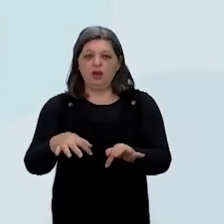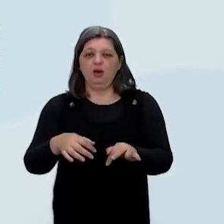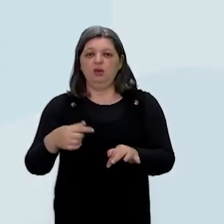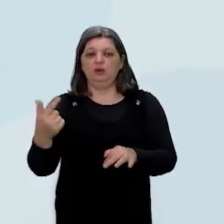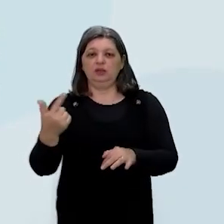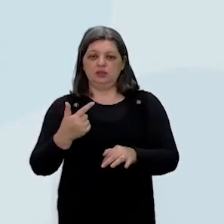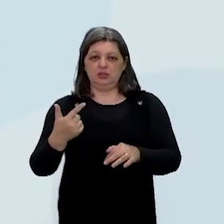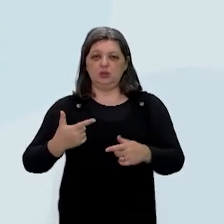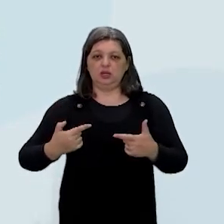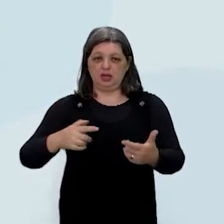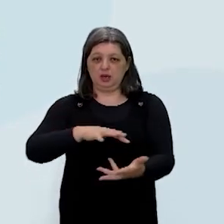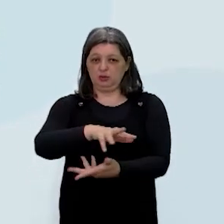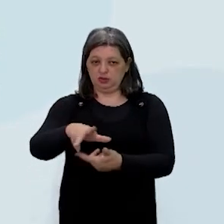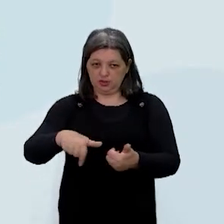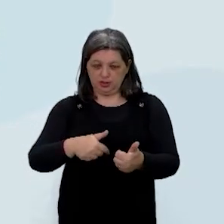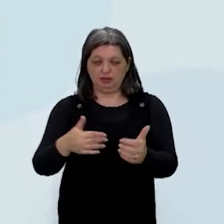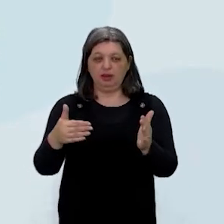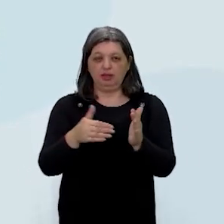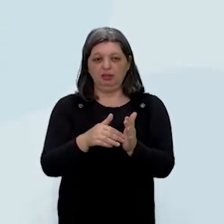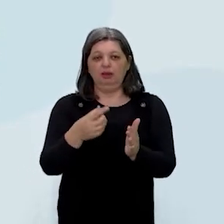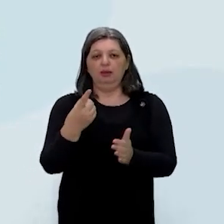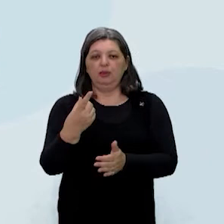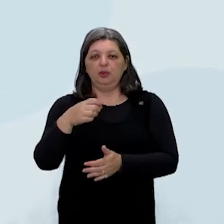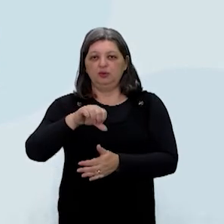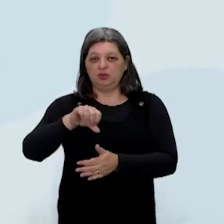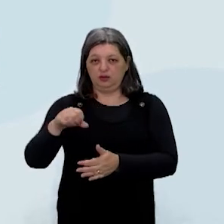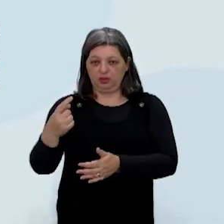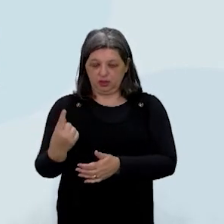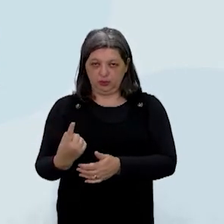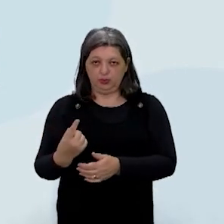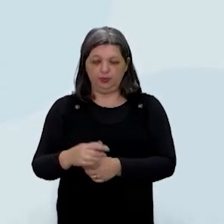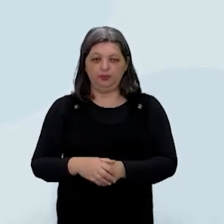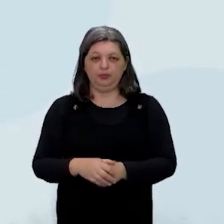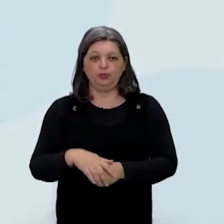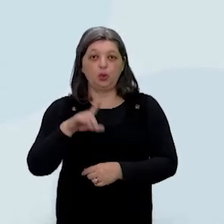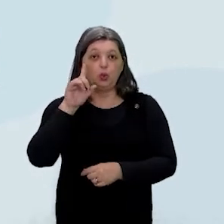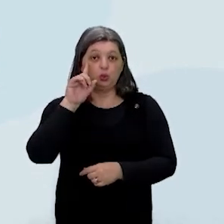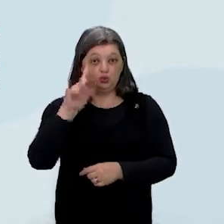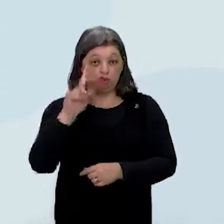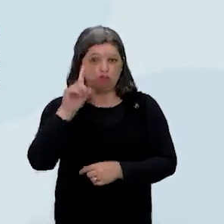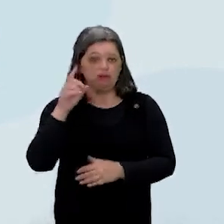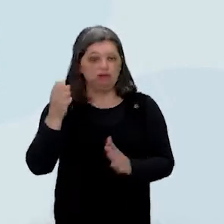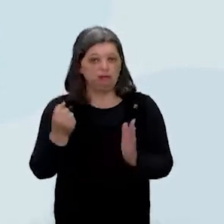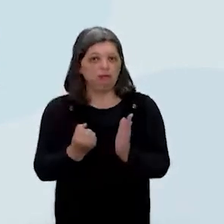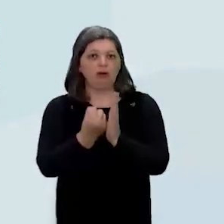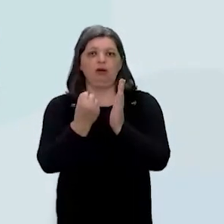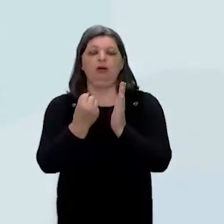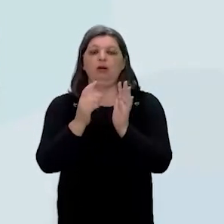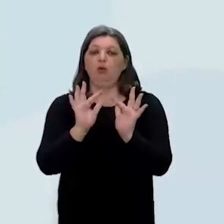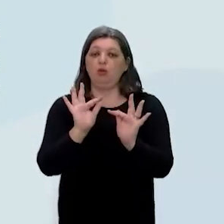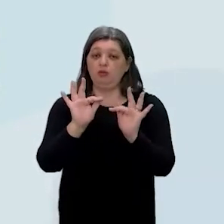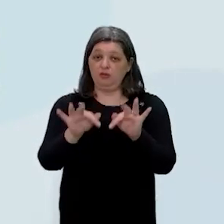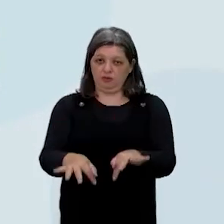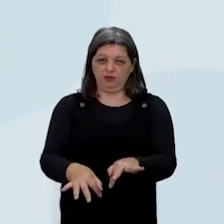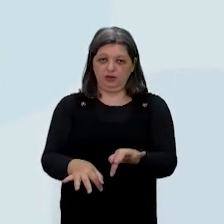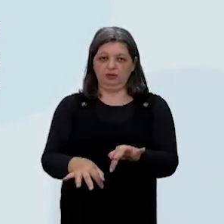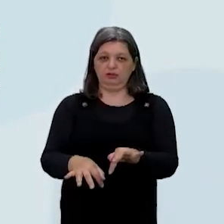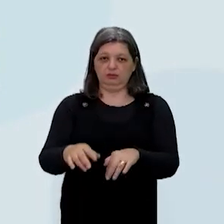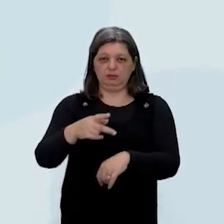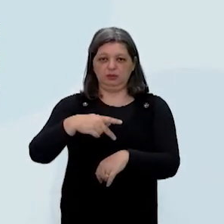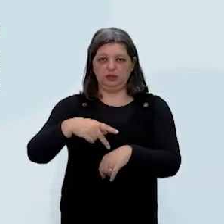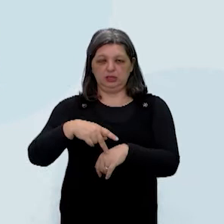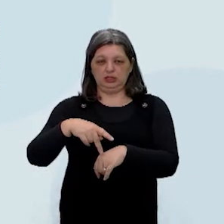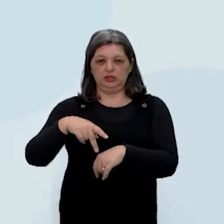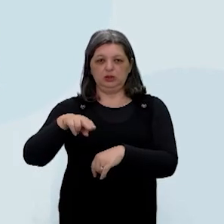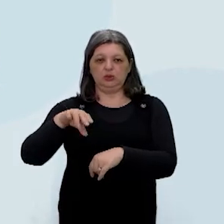Mundial, até 1991, a data que marcou o fim da União Soviética. A habilidade